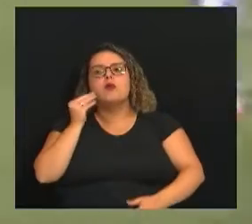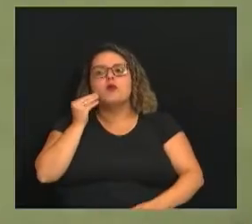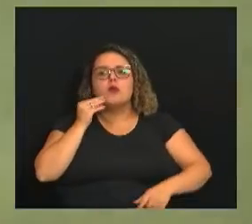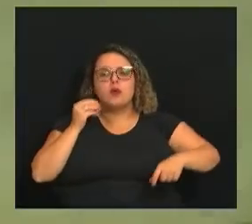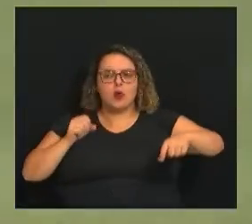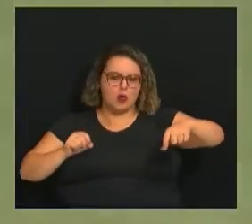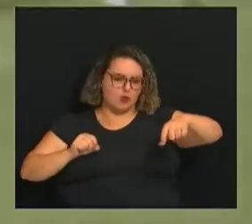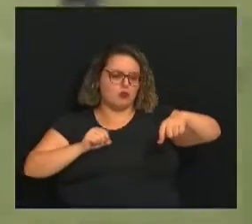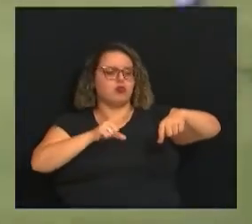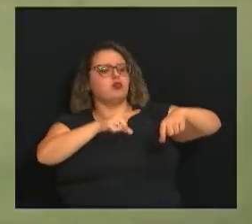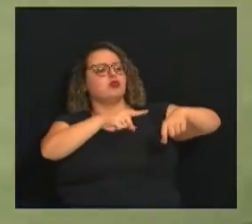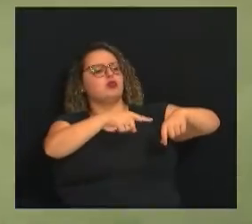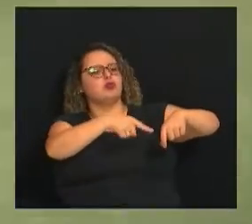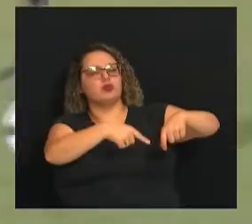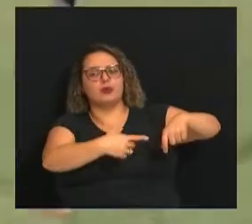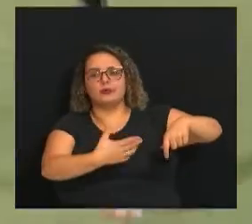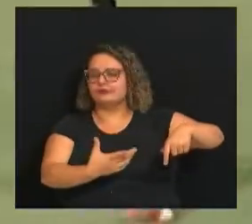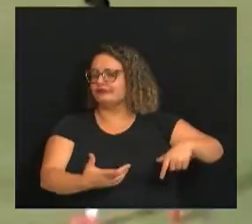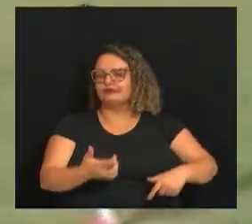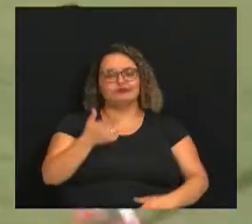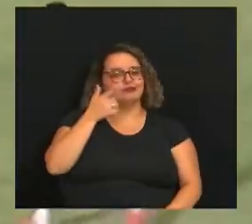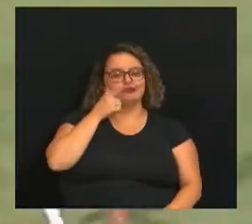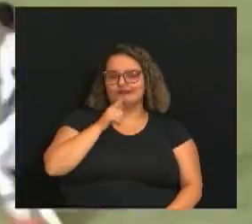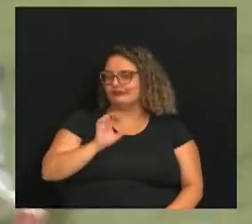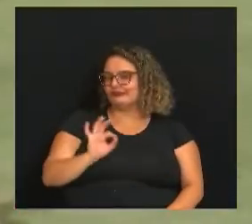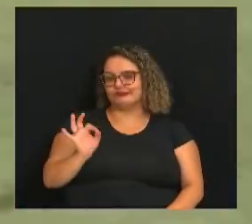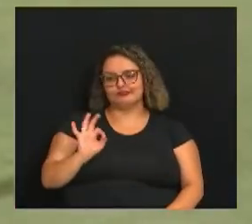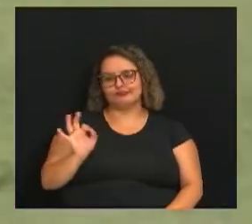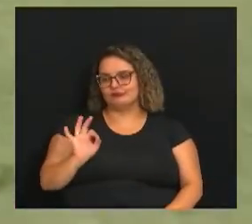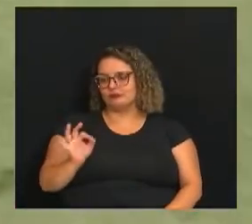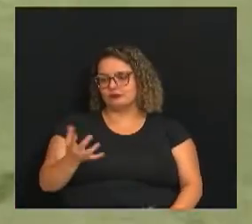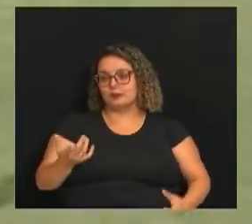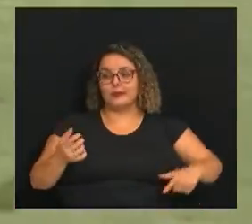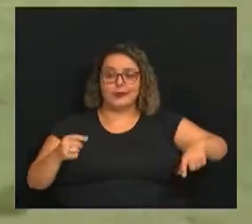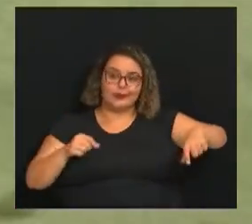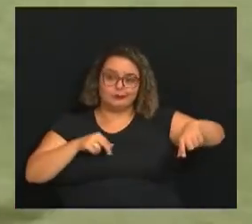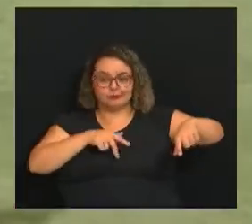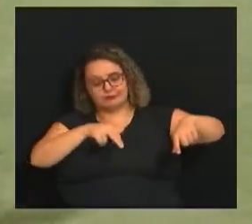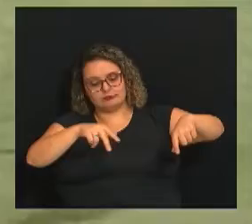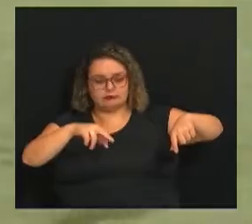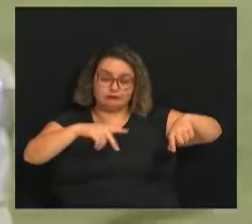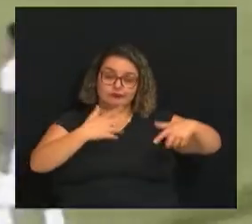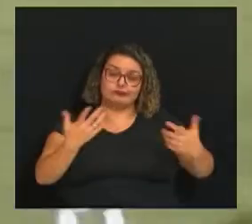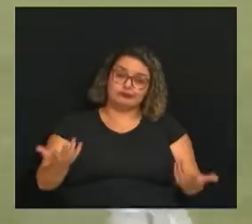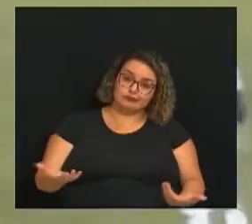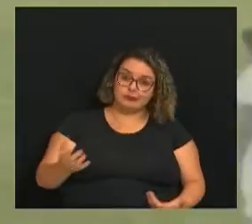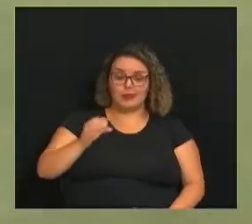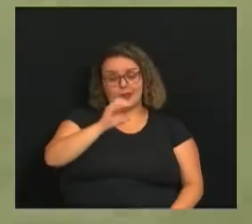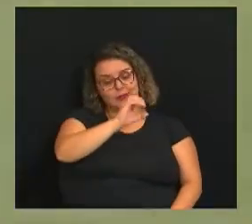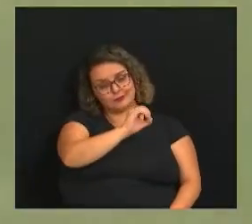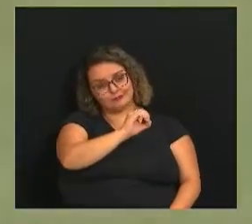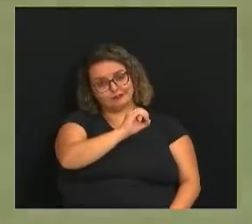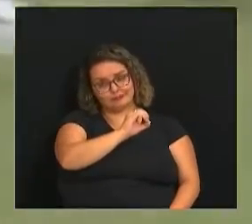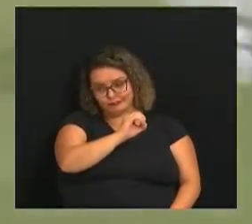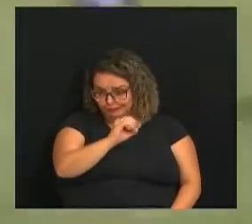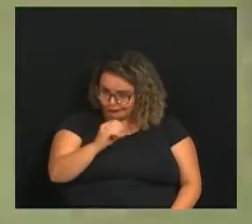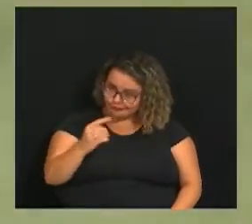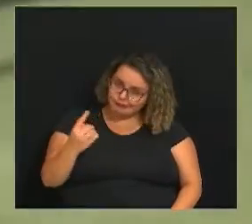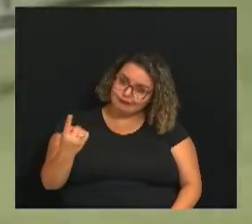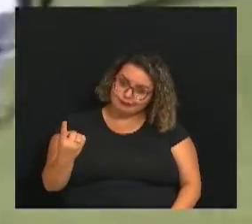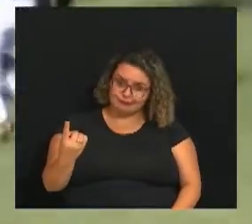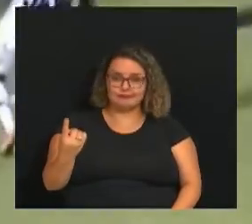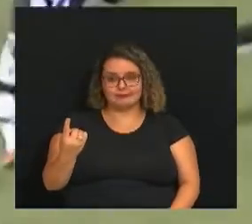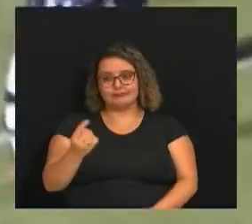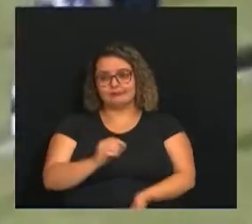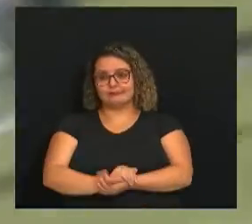de fora da área, mas sem pontaria. E ficou nisso, Ponte Preta 0, Água Santa 1.